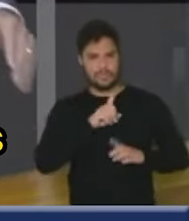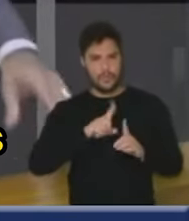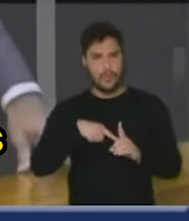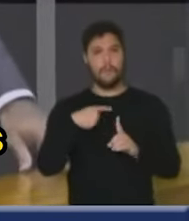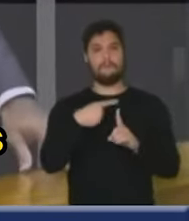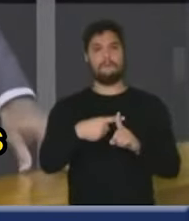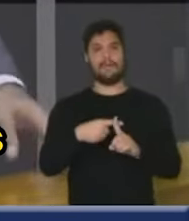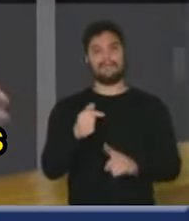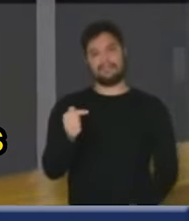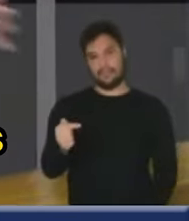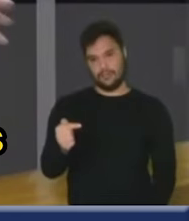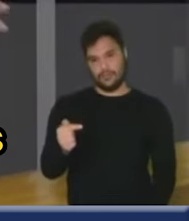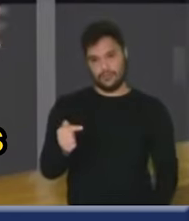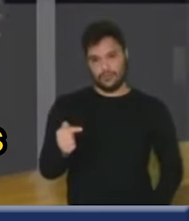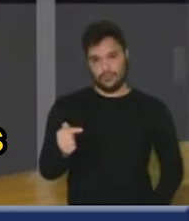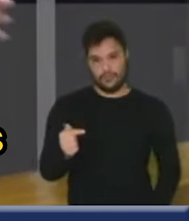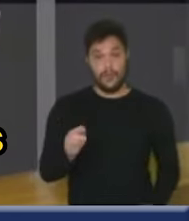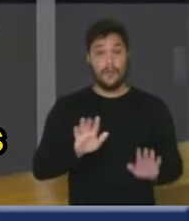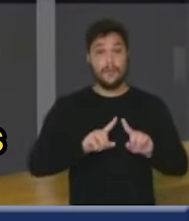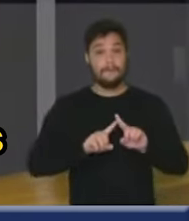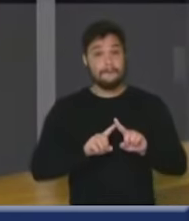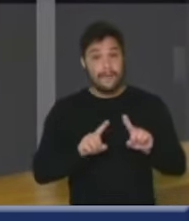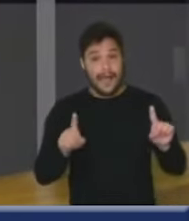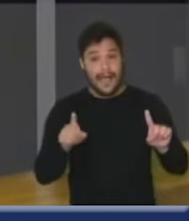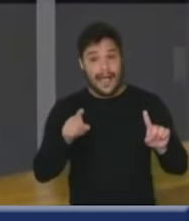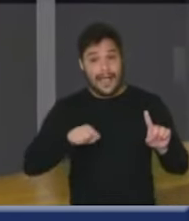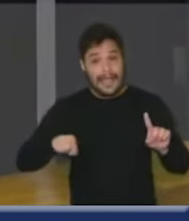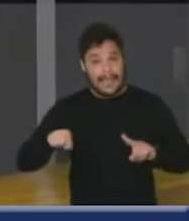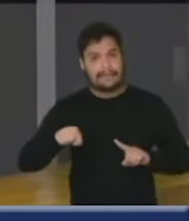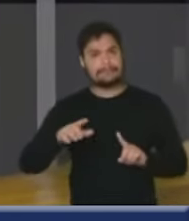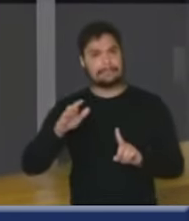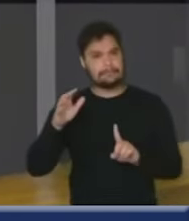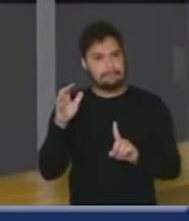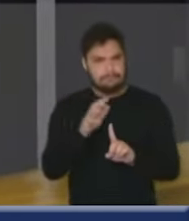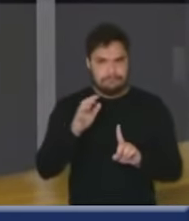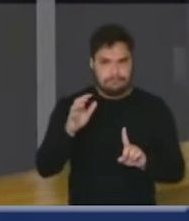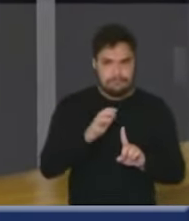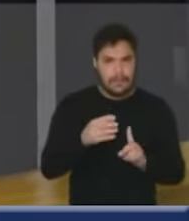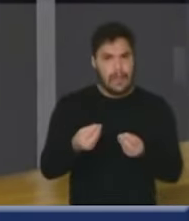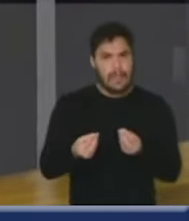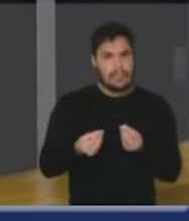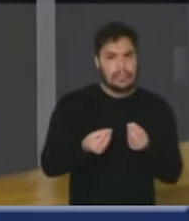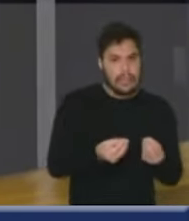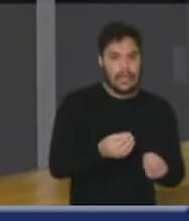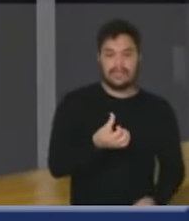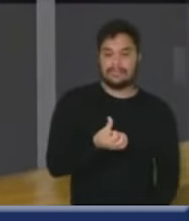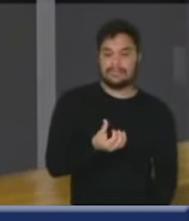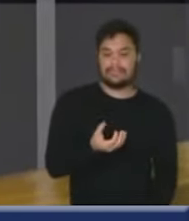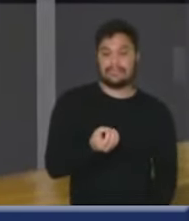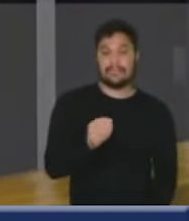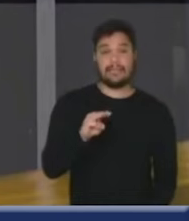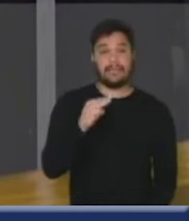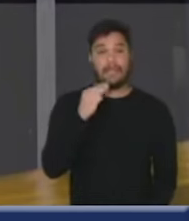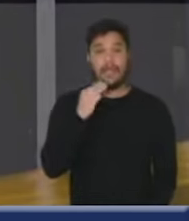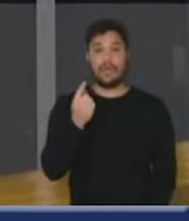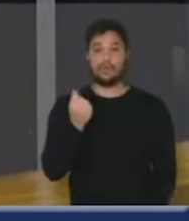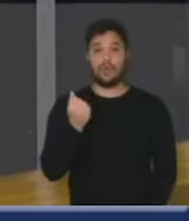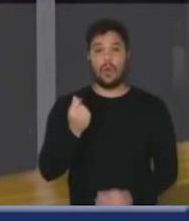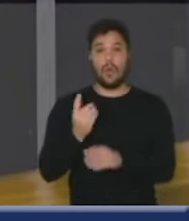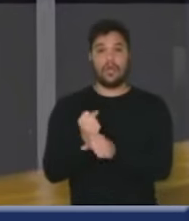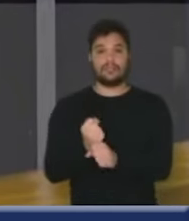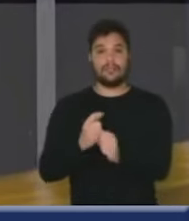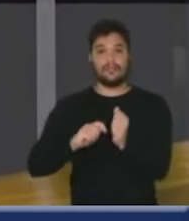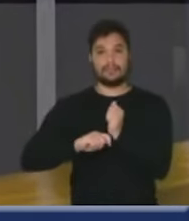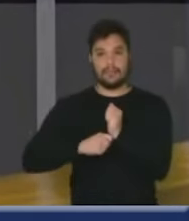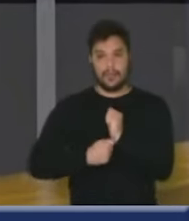mais sete só que eles não estão dando mole eles estão oferecendo 60 milhões do orçamento secreto e essa semana